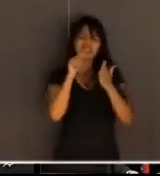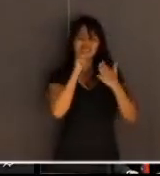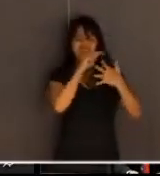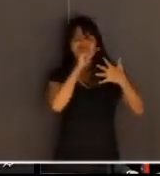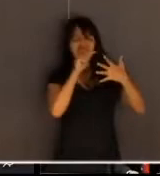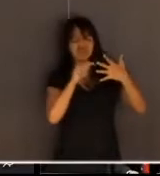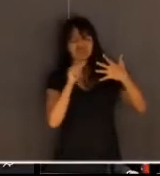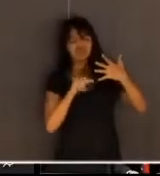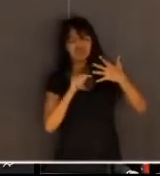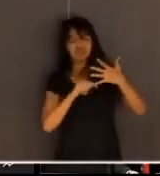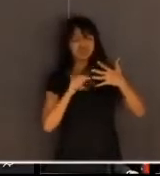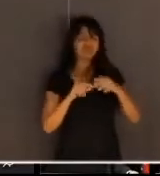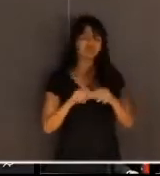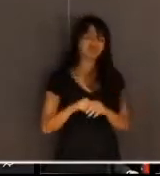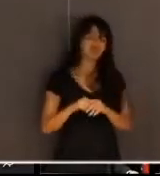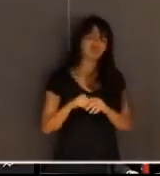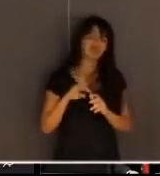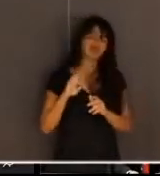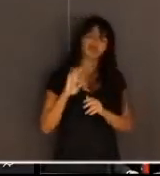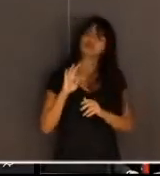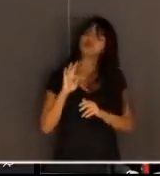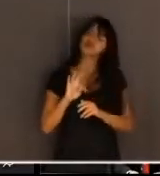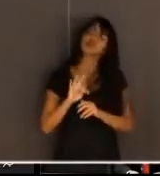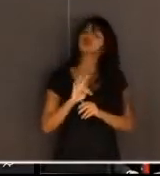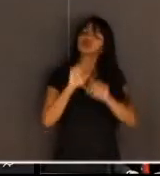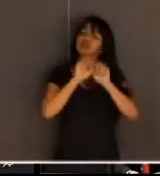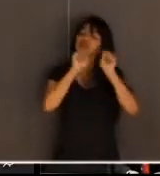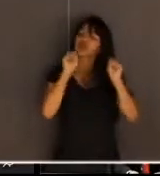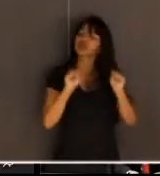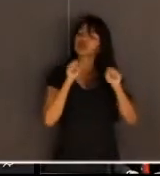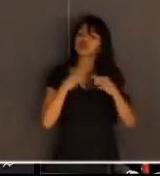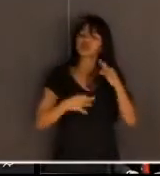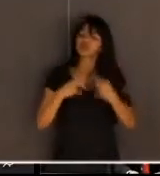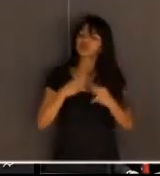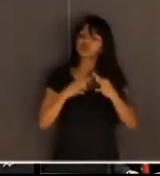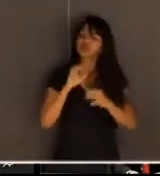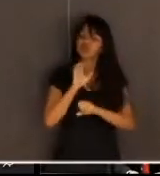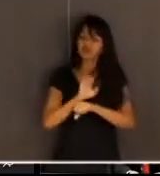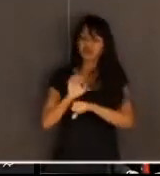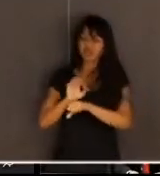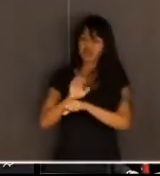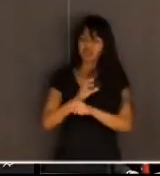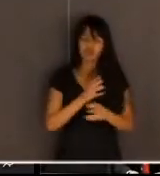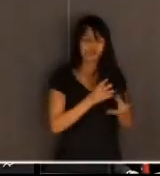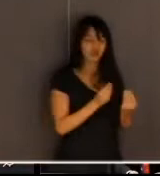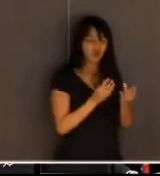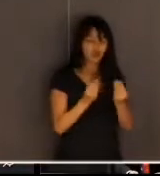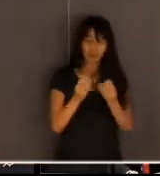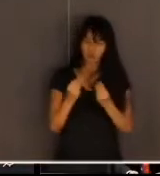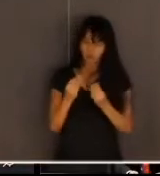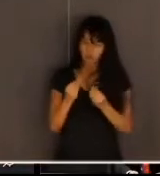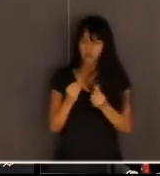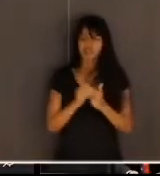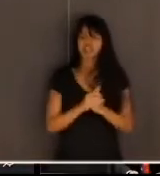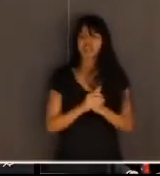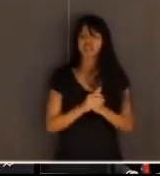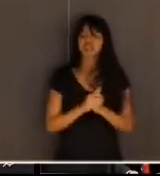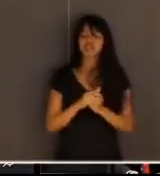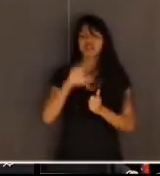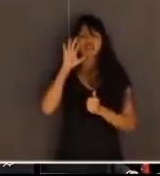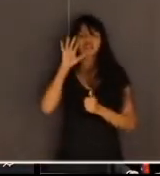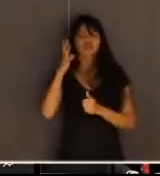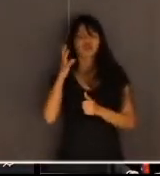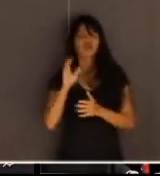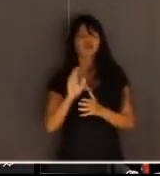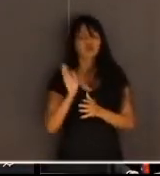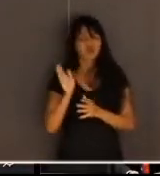dos tribunais de justiça dos estados, e muitas dessas decisões, por certo, são de conhecimento